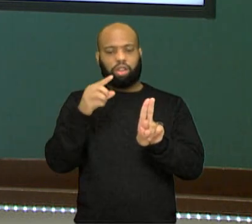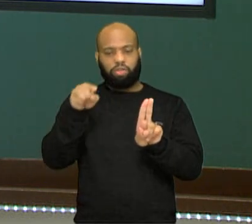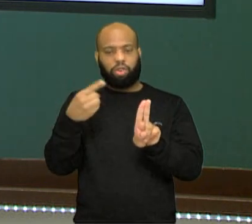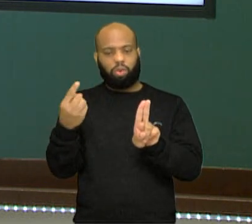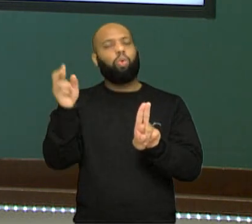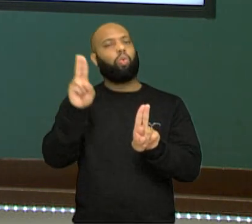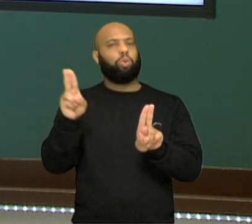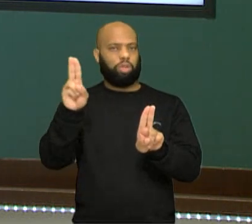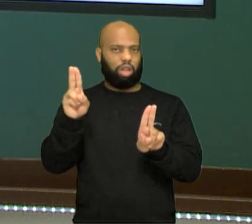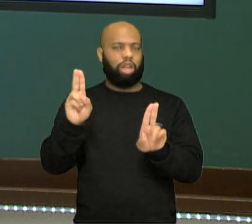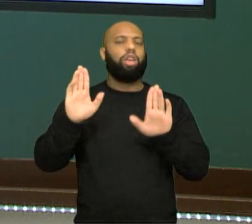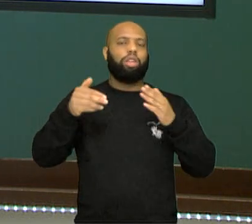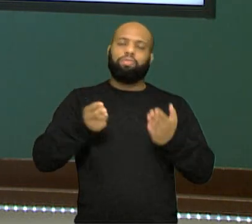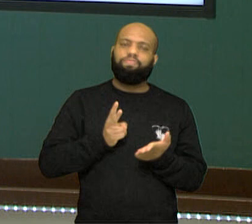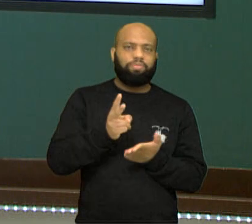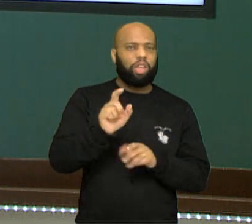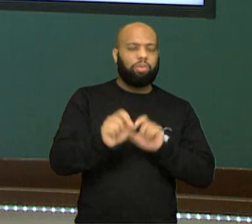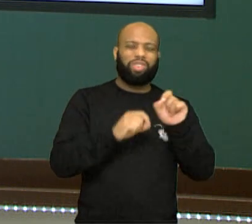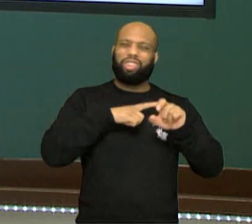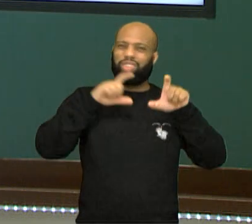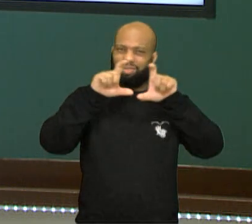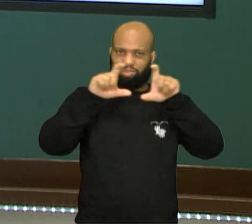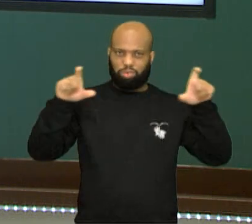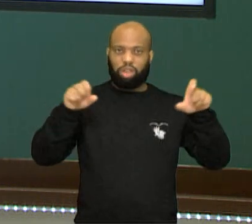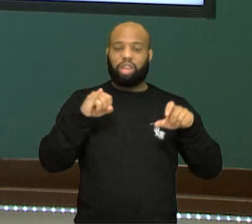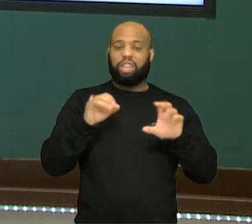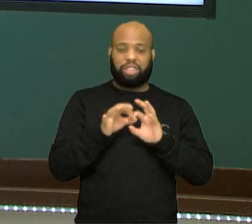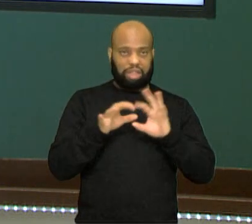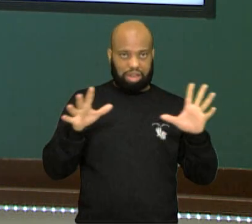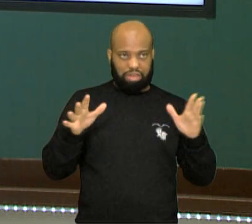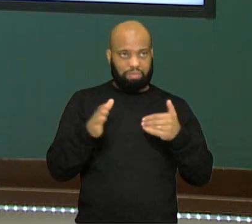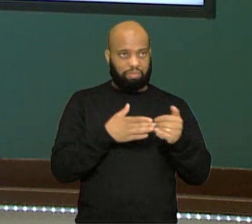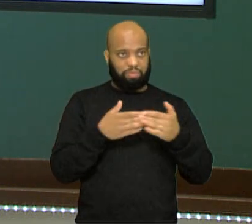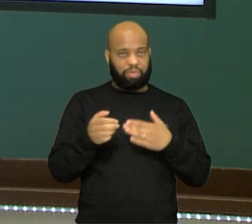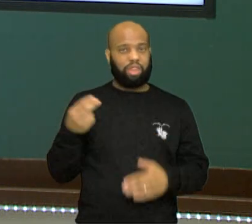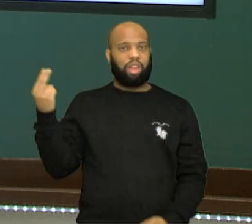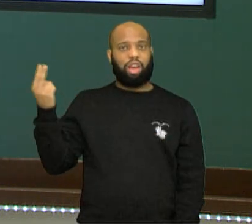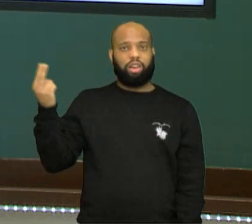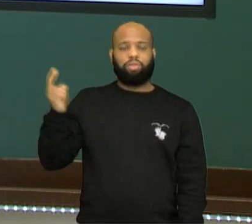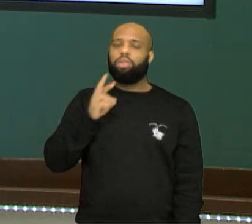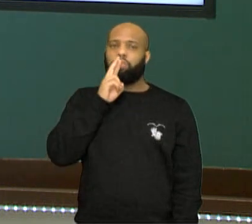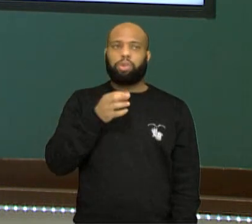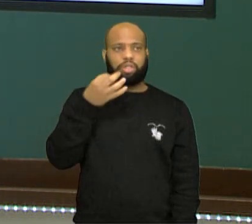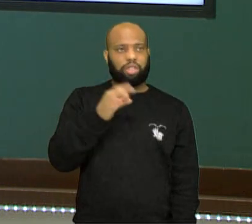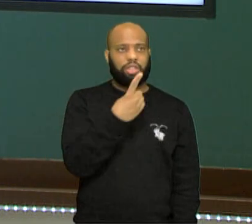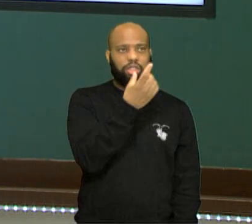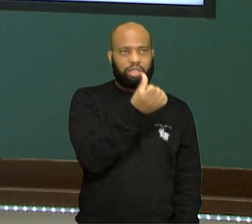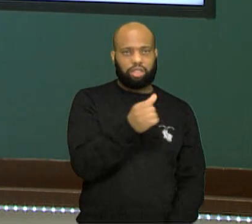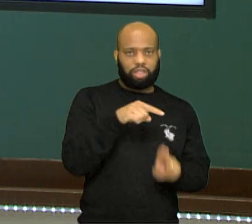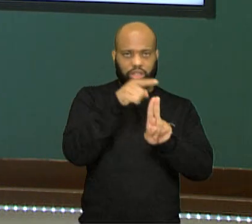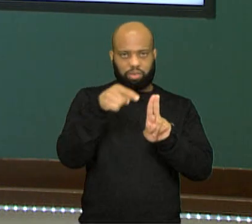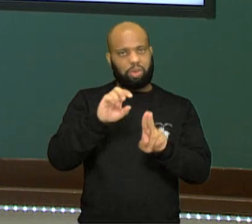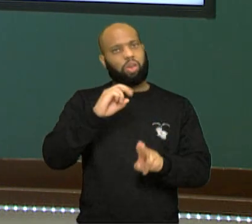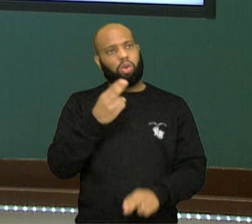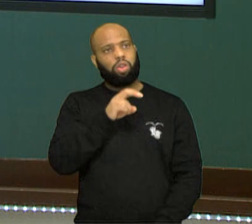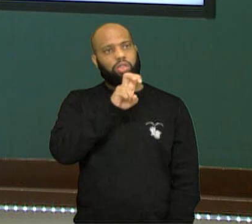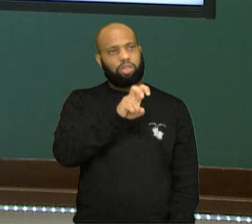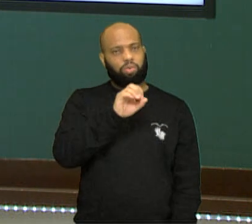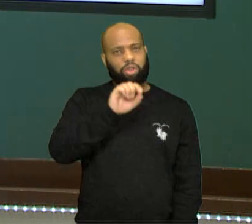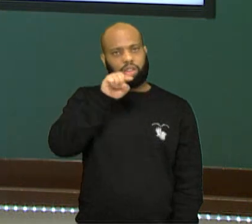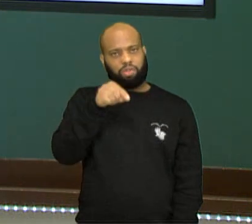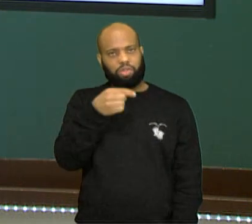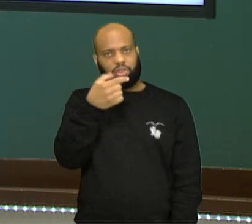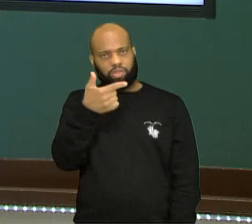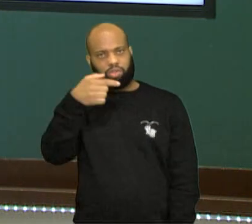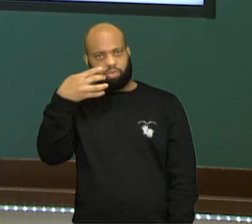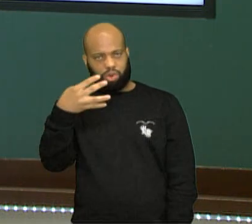uma questão aberta e não falar nada, tanto esta resposta quanto essa é considerada correta. Se ela é múltipla